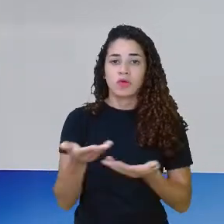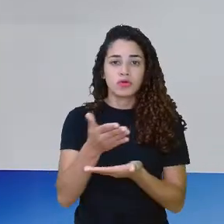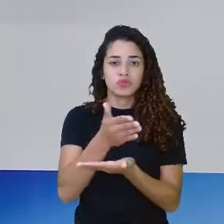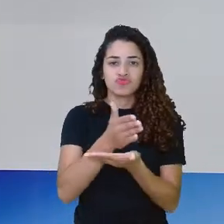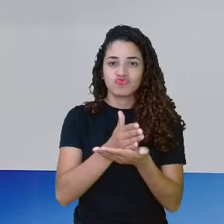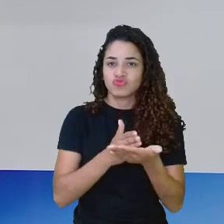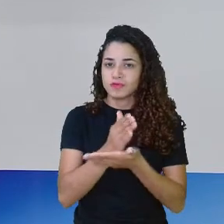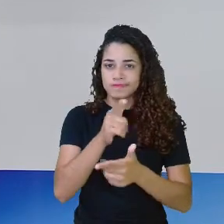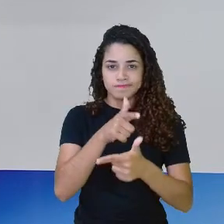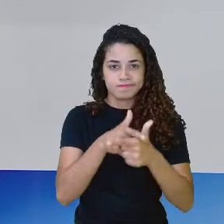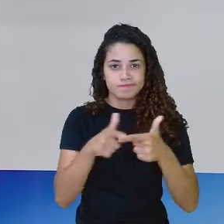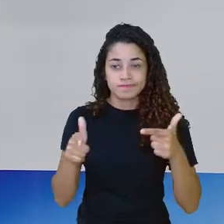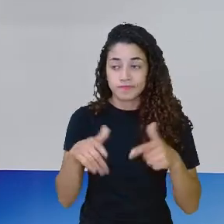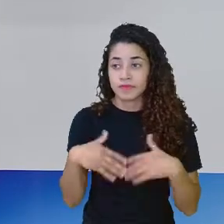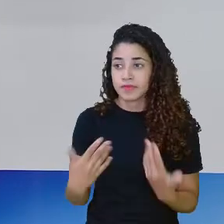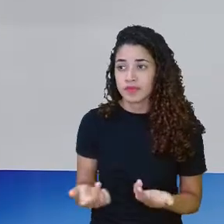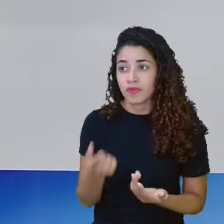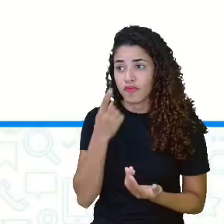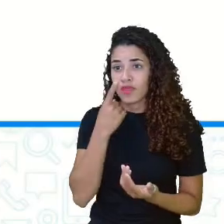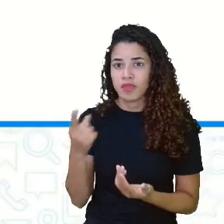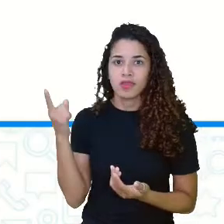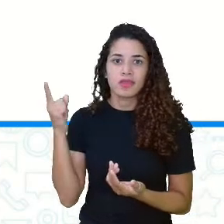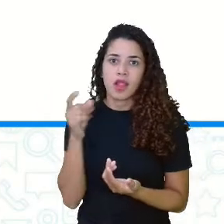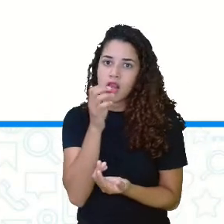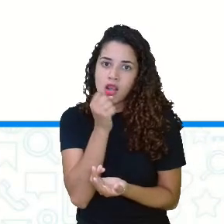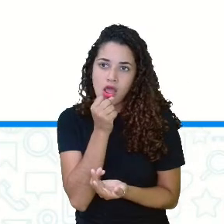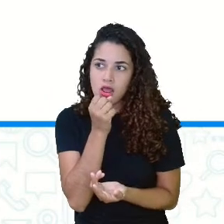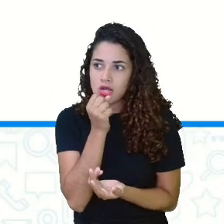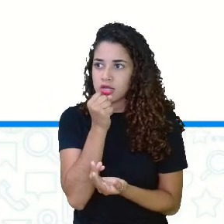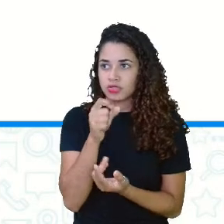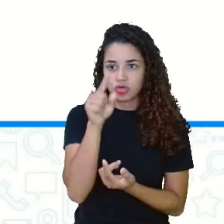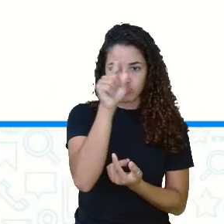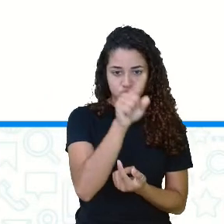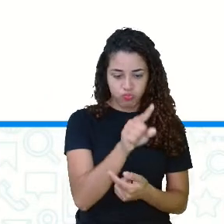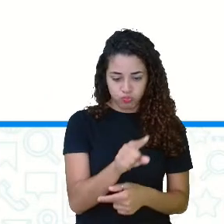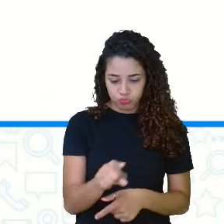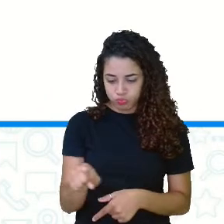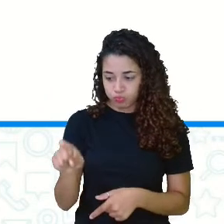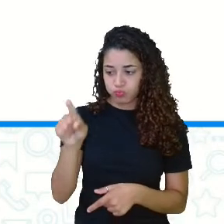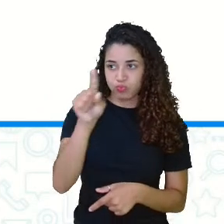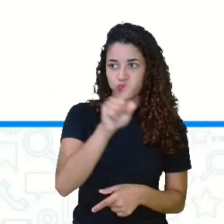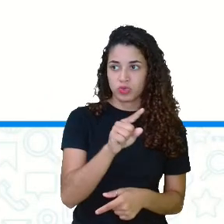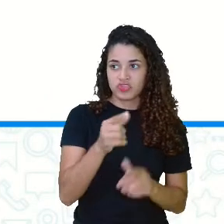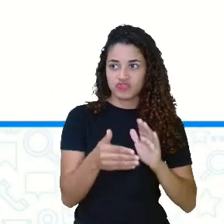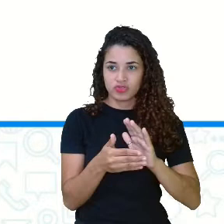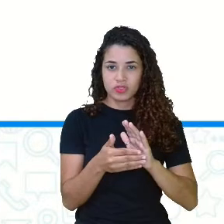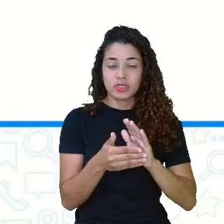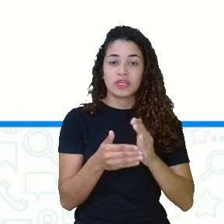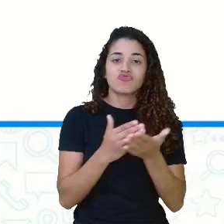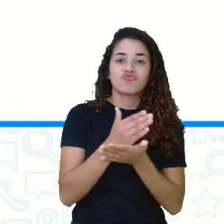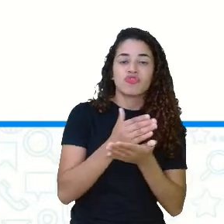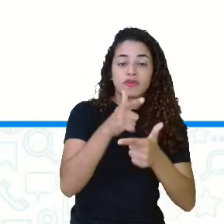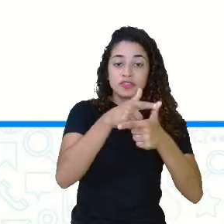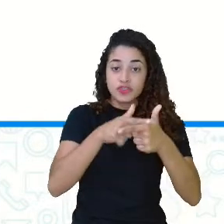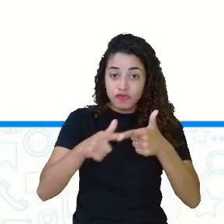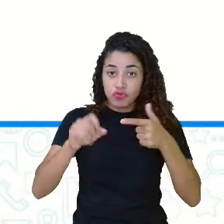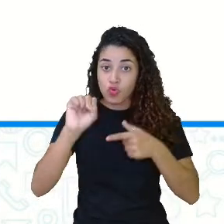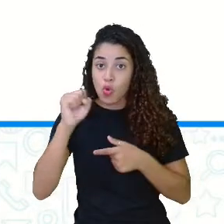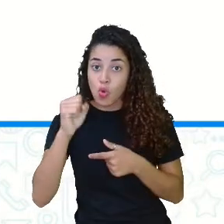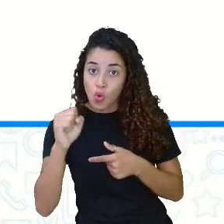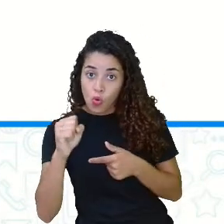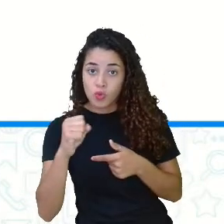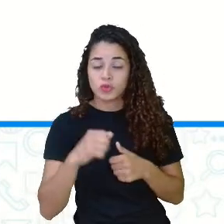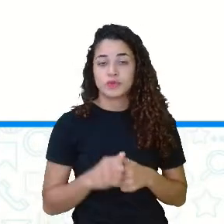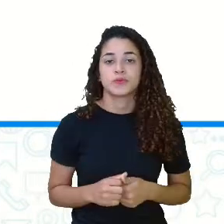mesmo jeito, eu tenho aqui, ó, na laranja, que foi dividido em 8 partes, o denominador está